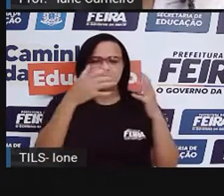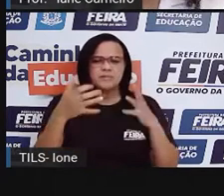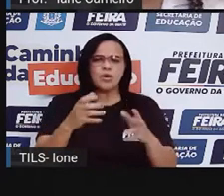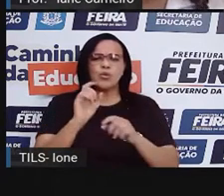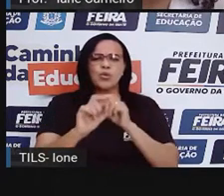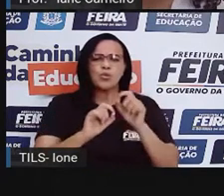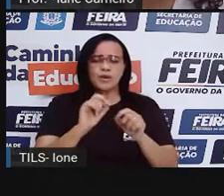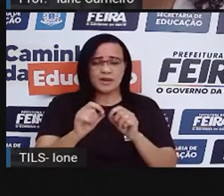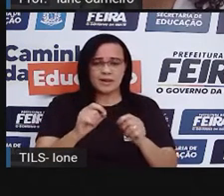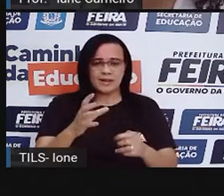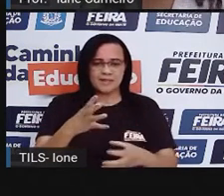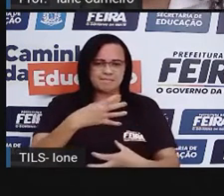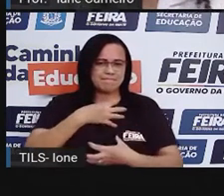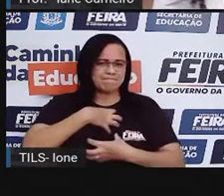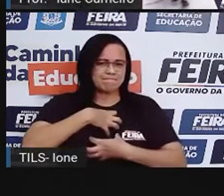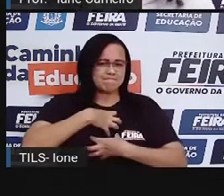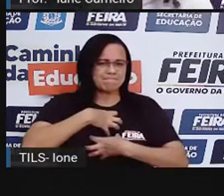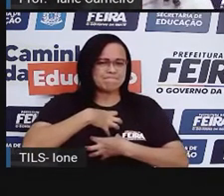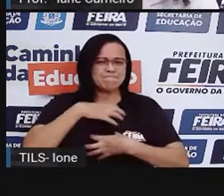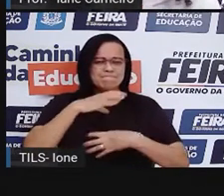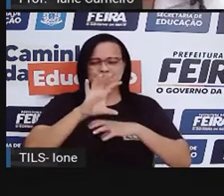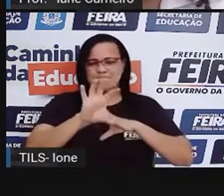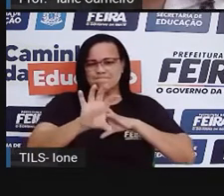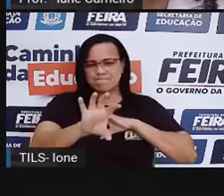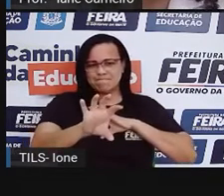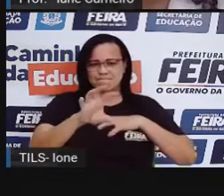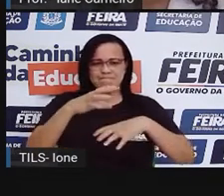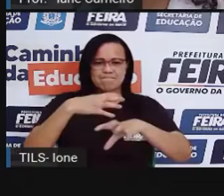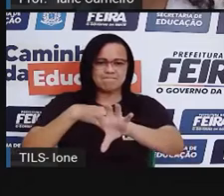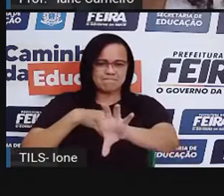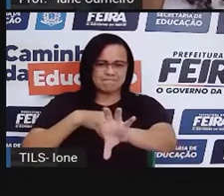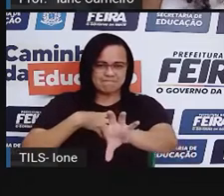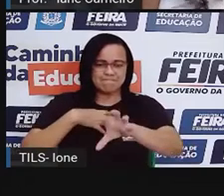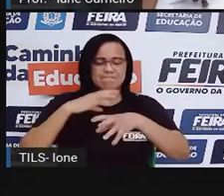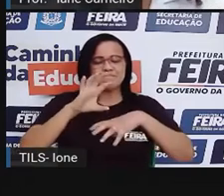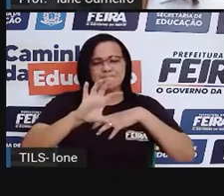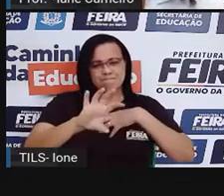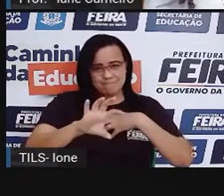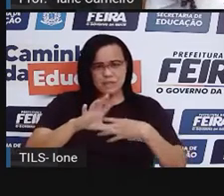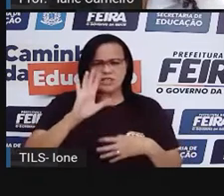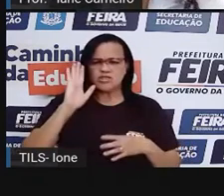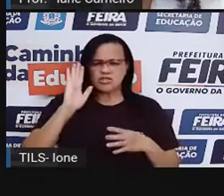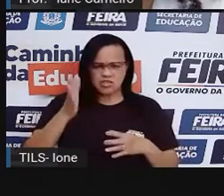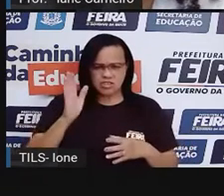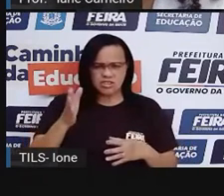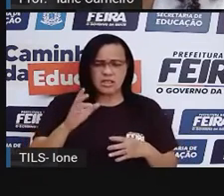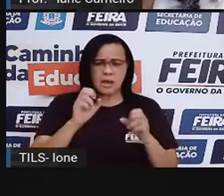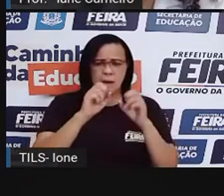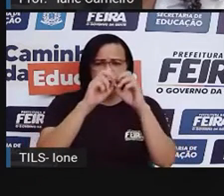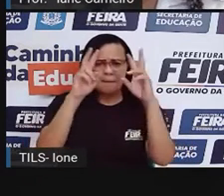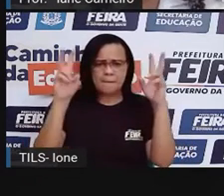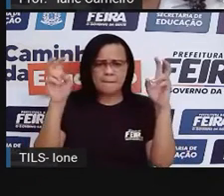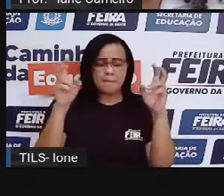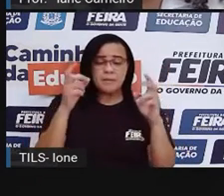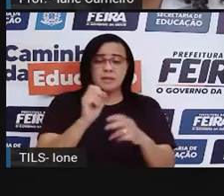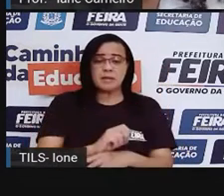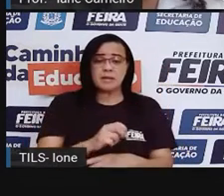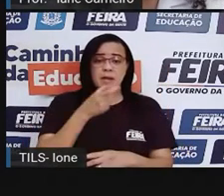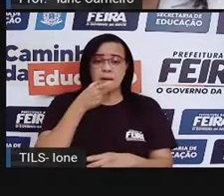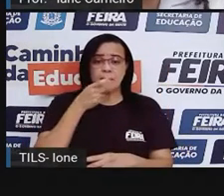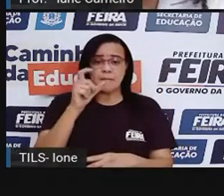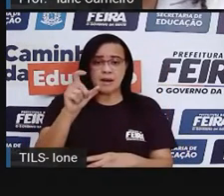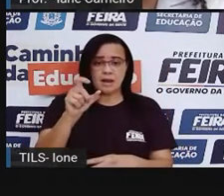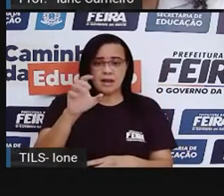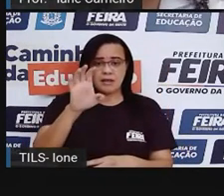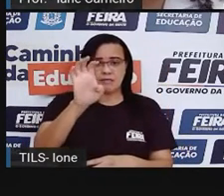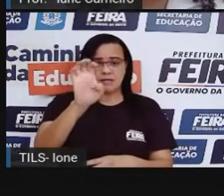sobre empatia, eu e o outro, né? Vocês já ouviram falar nessa palavra? Vão